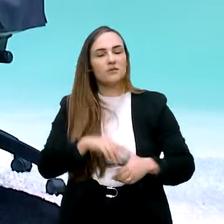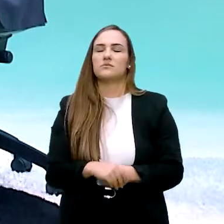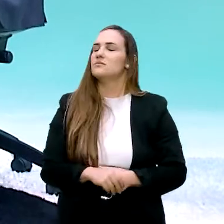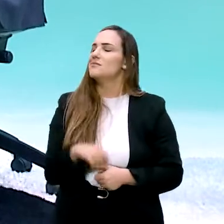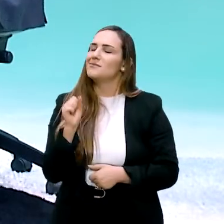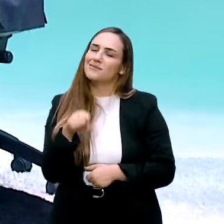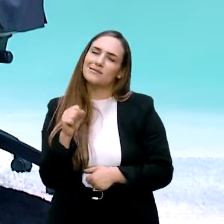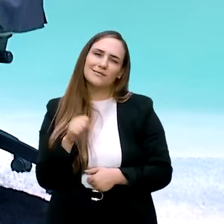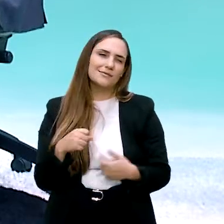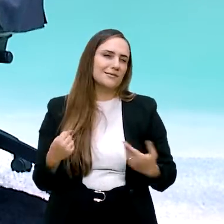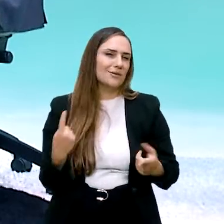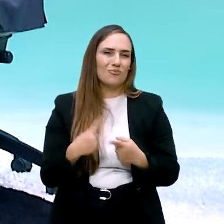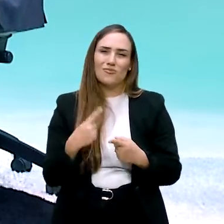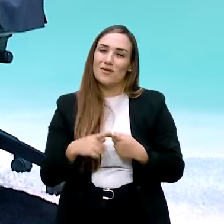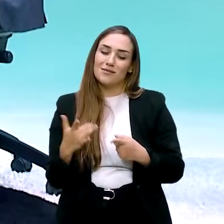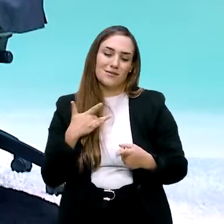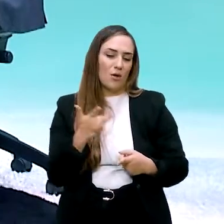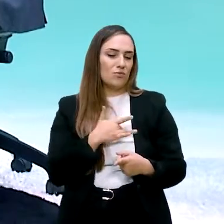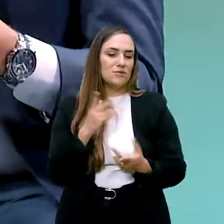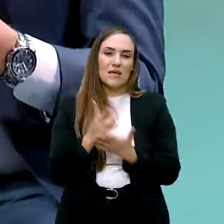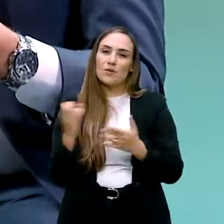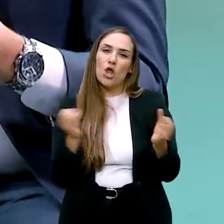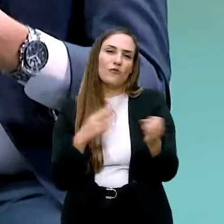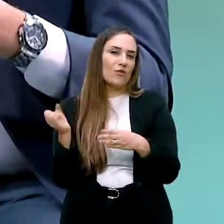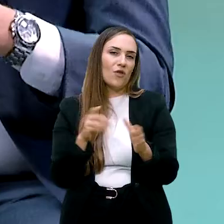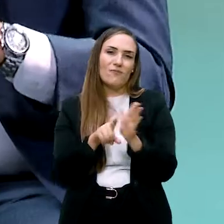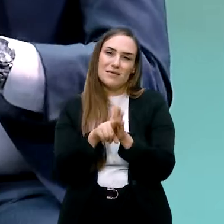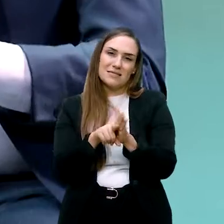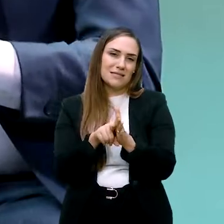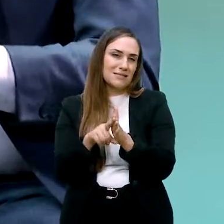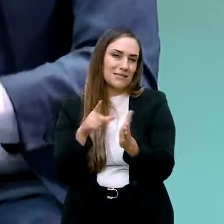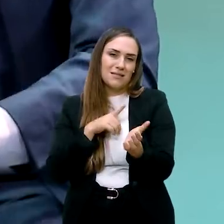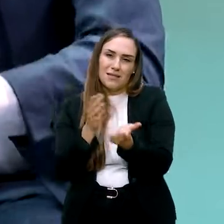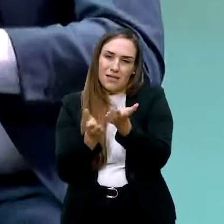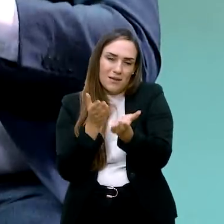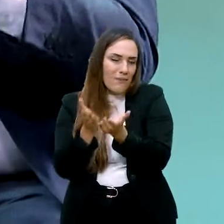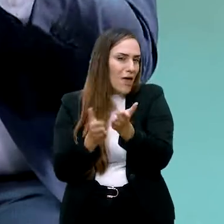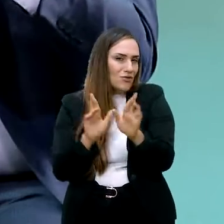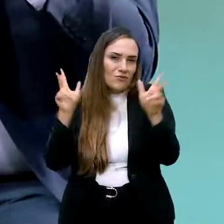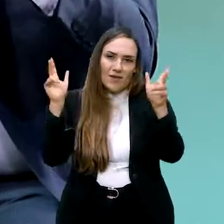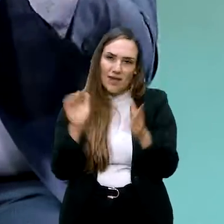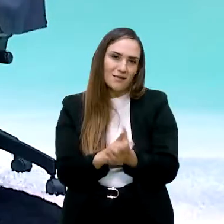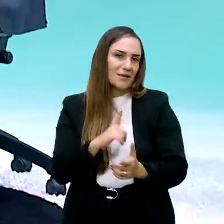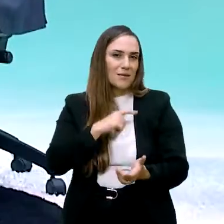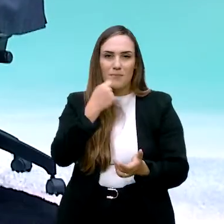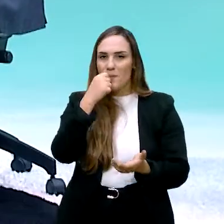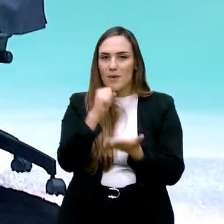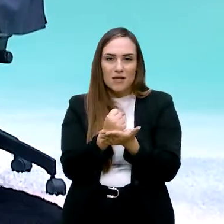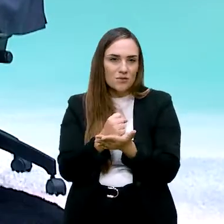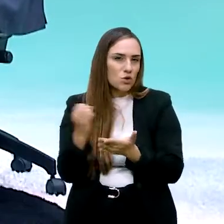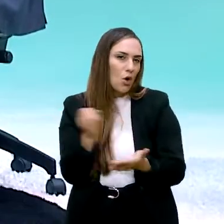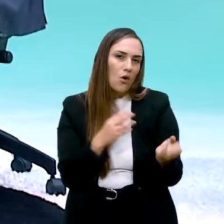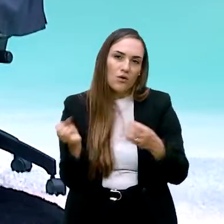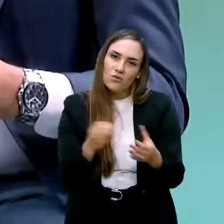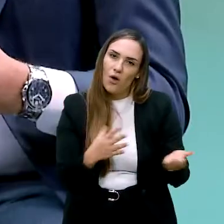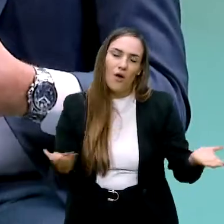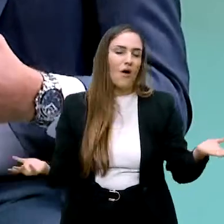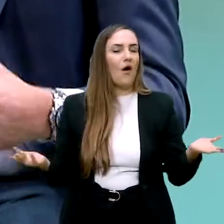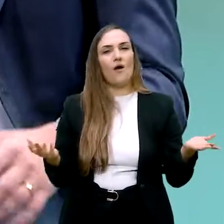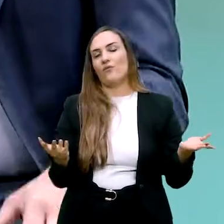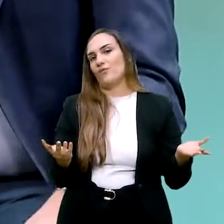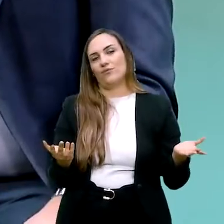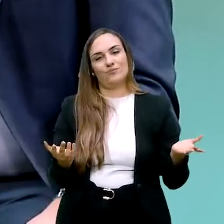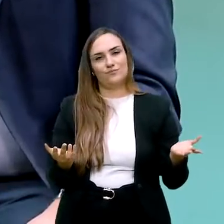ela está em constante atualização, né? Nós temos terapias, temos medicamentos descobertas que